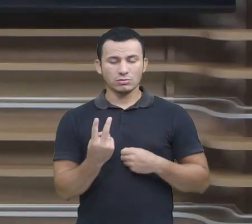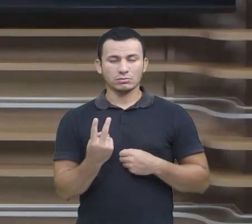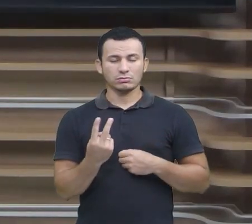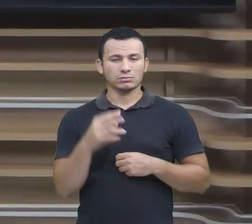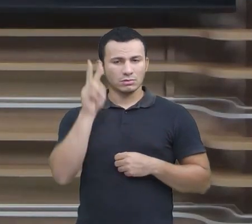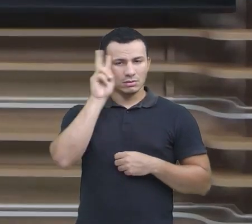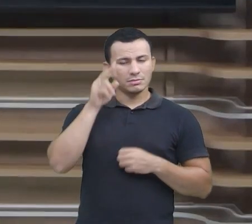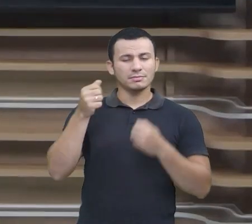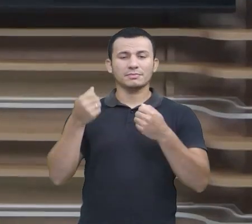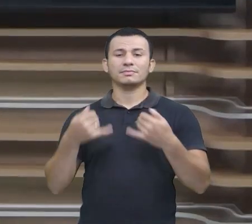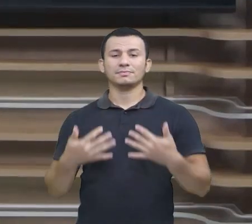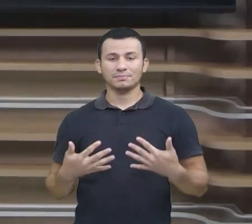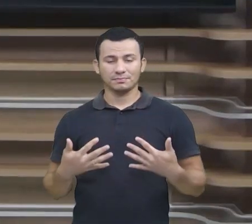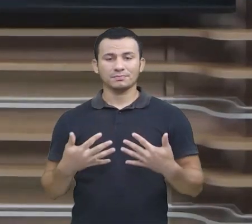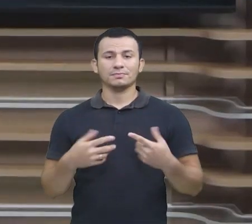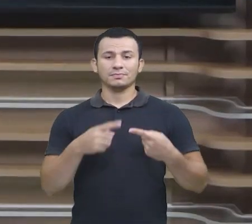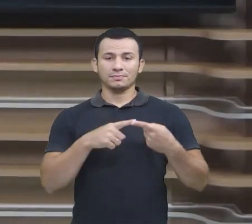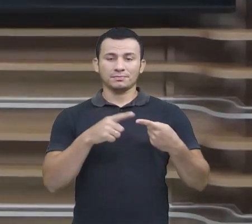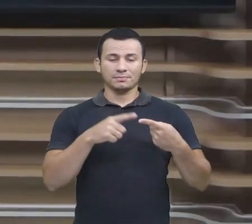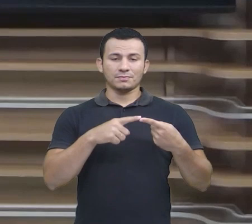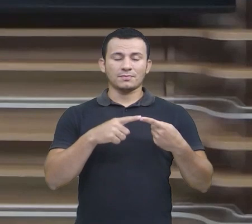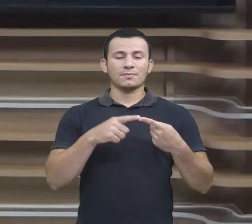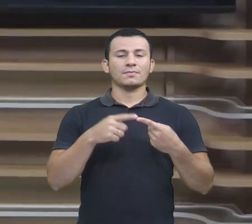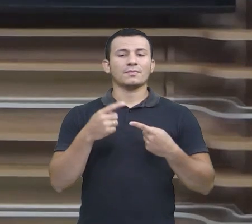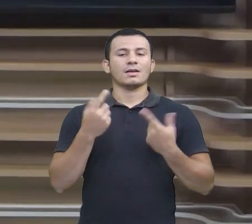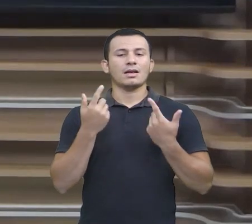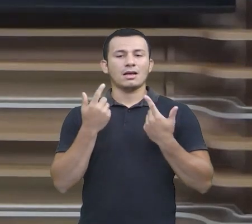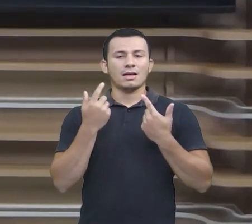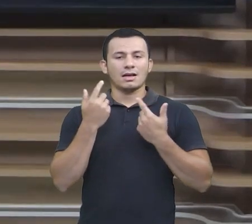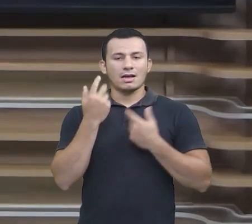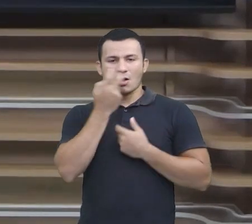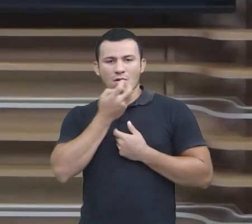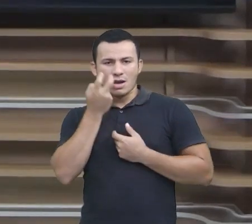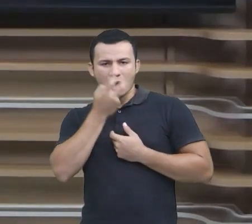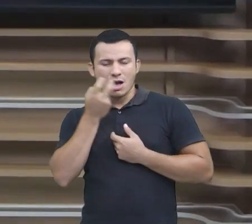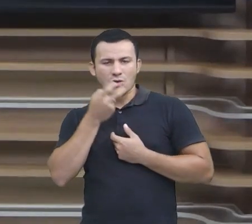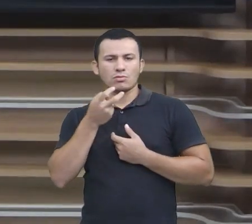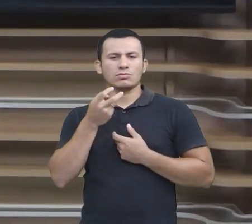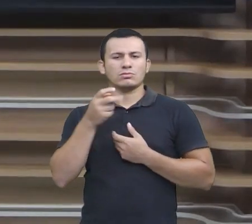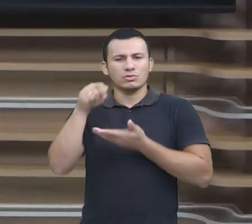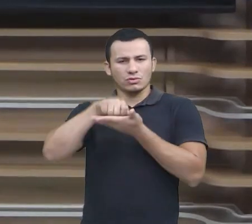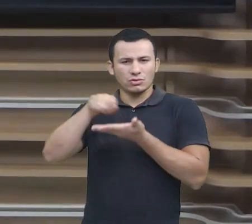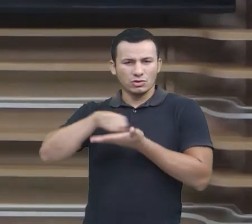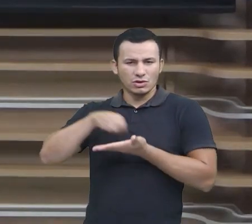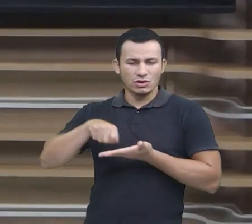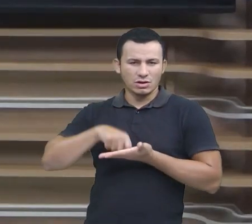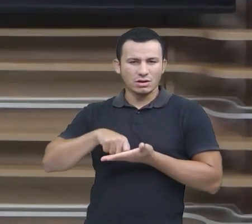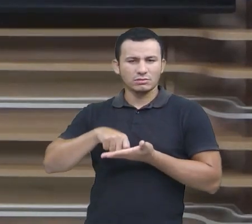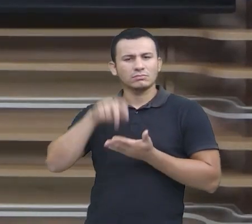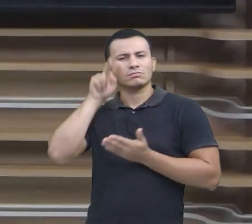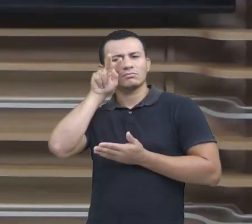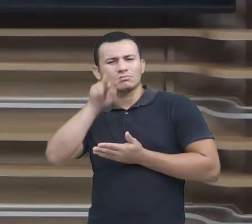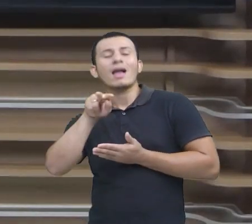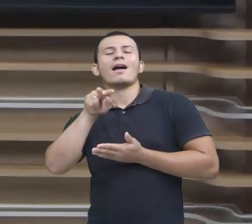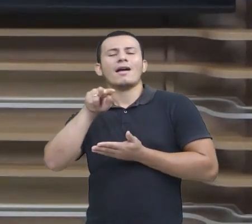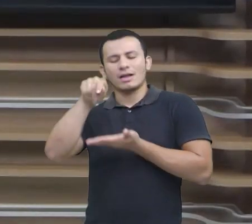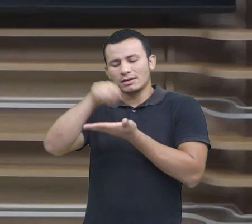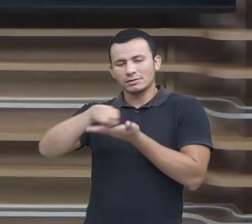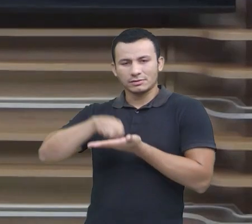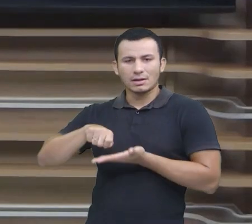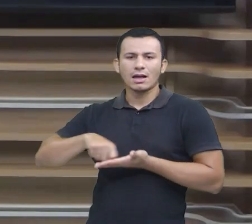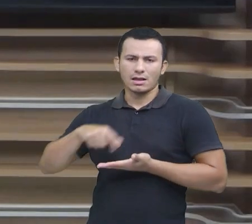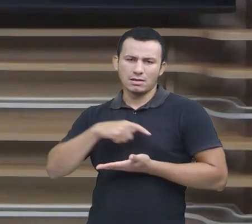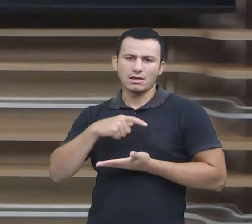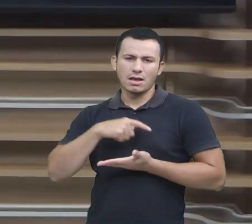acabei de explicar, a linguagem verbal escrita, pelo título do nosso cartaz, pelo título do nosso